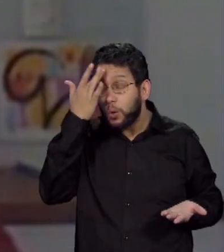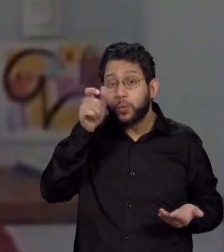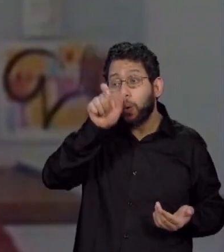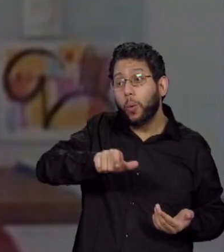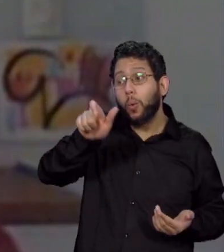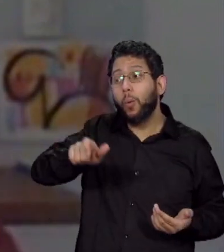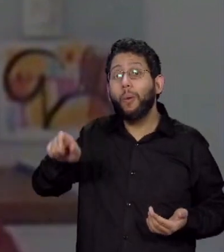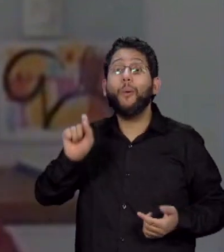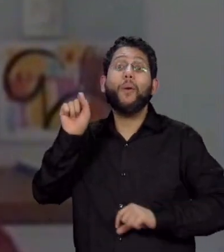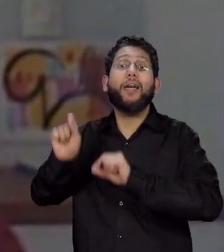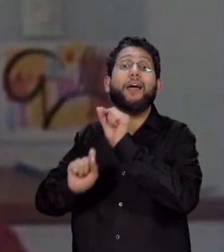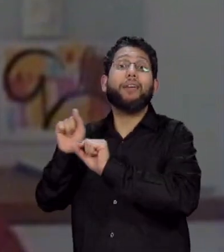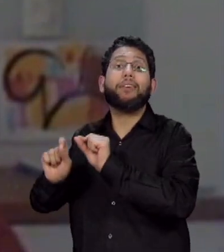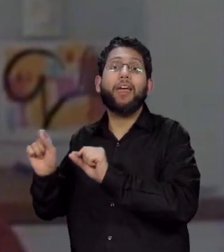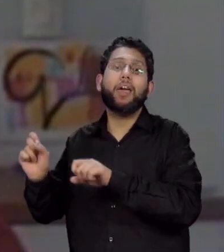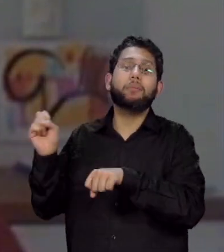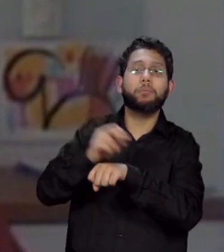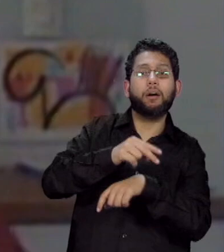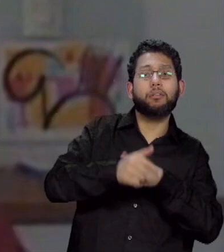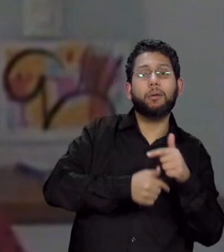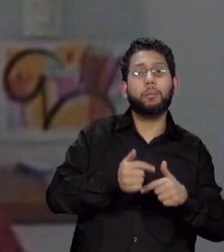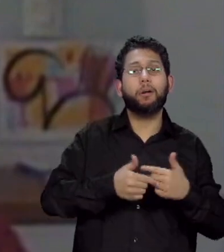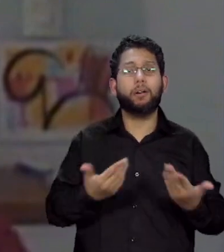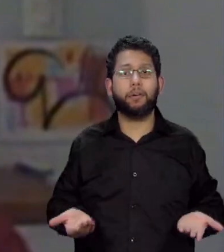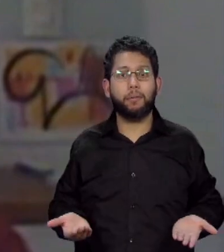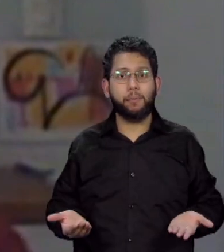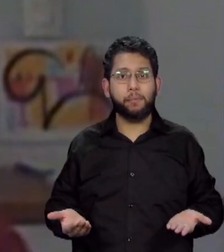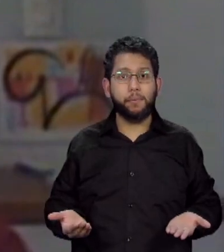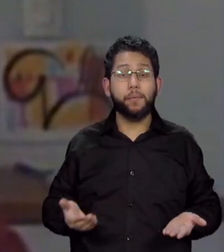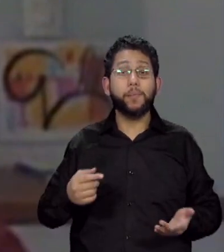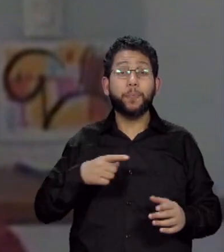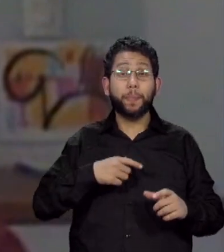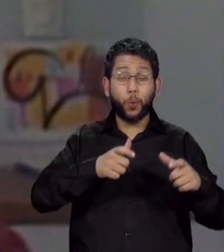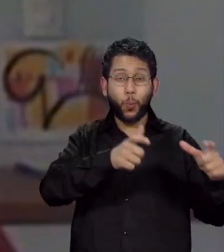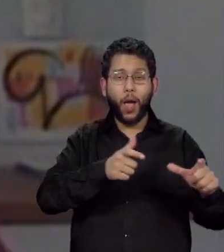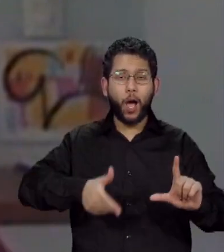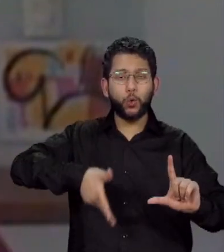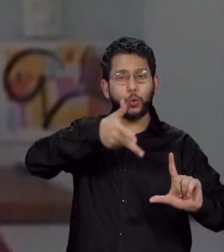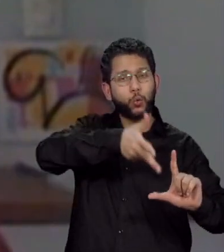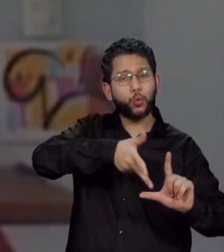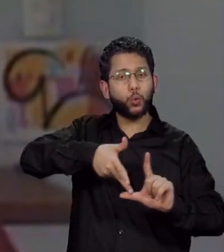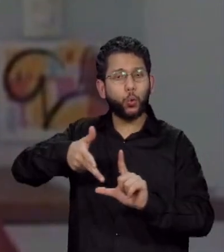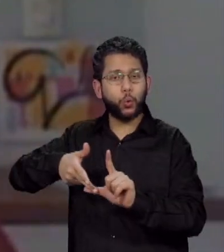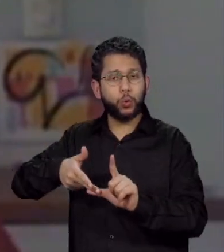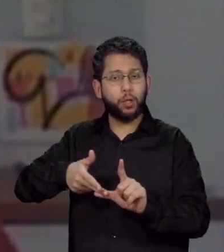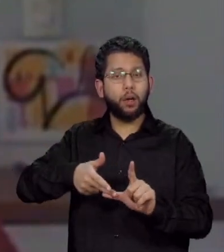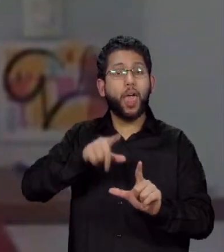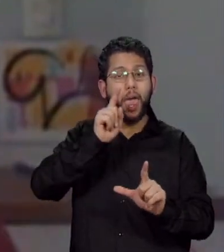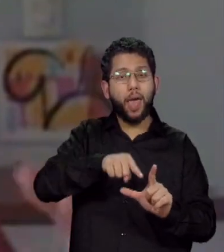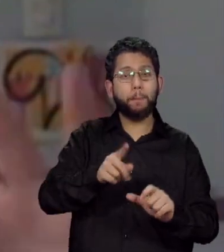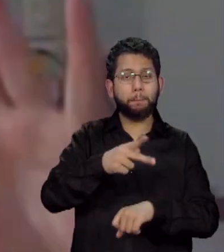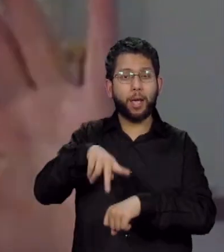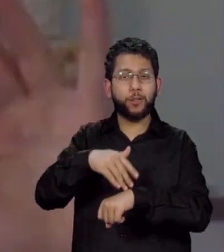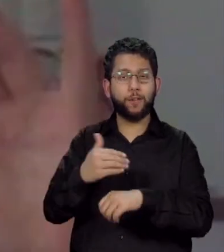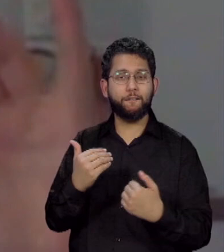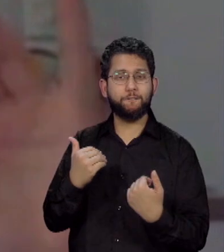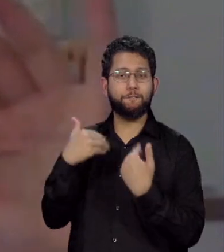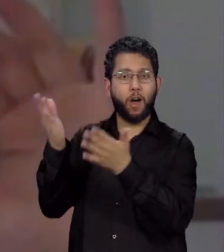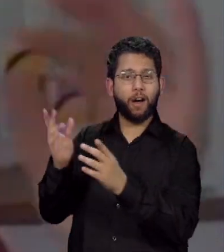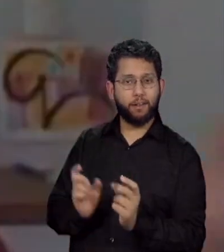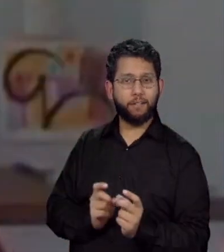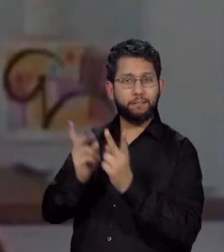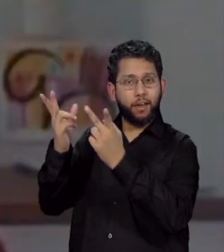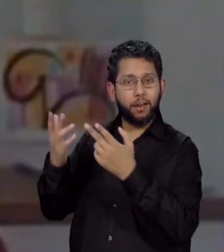empresas empregam? Né? Esses estúdios nacionais, eles exportam? Então, é para entender